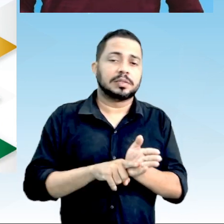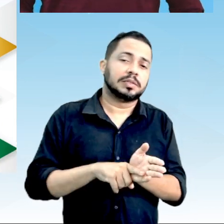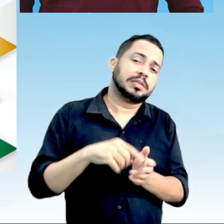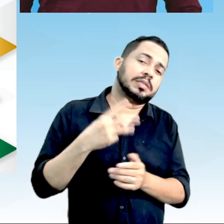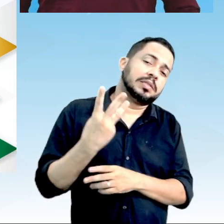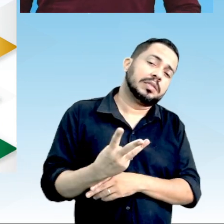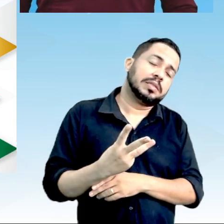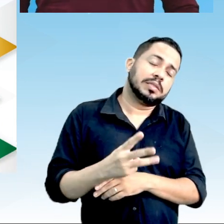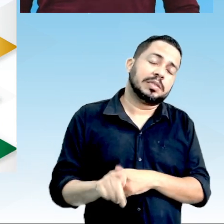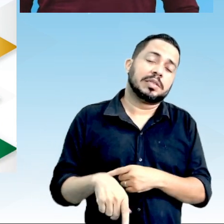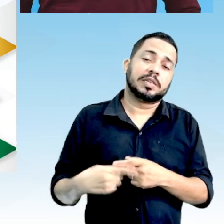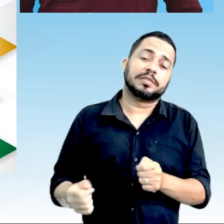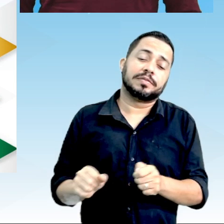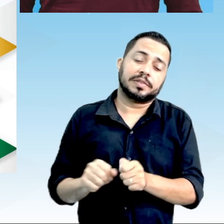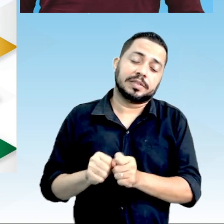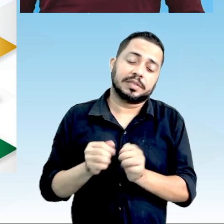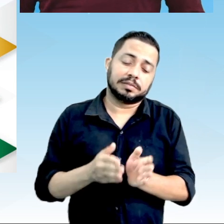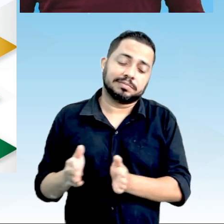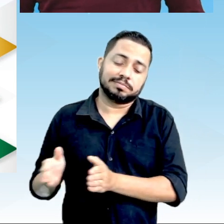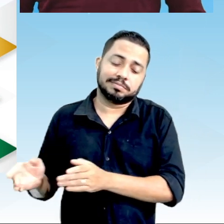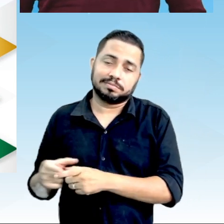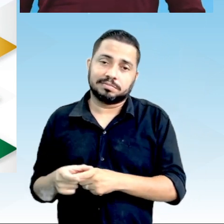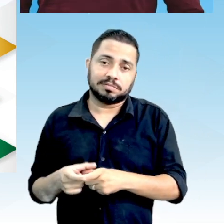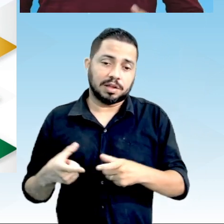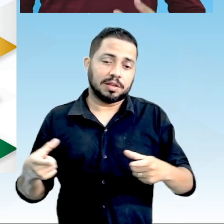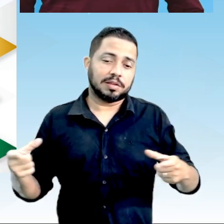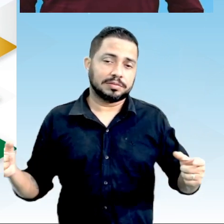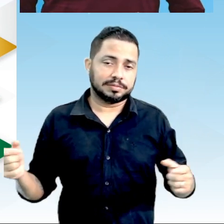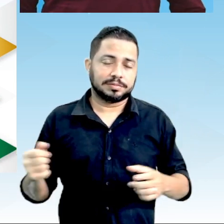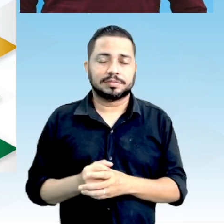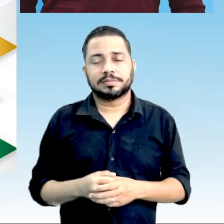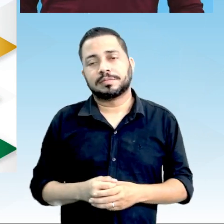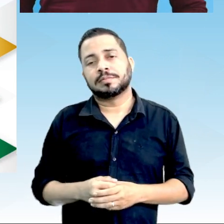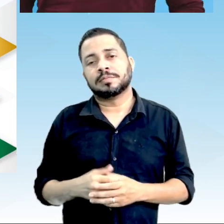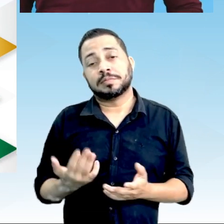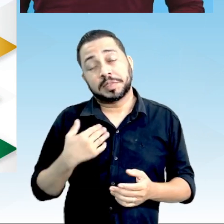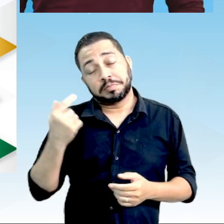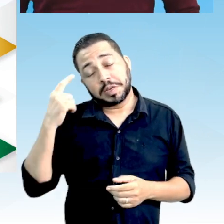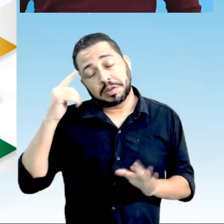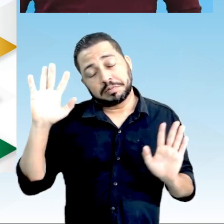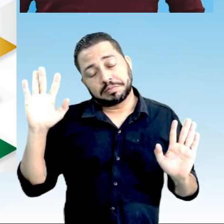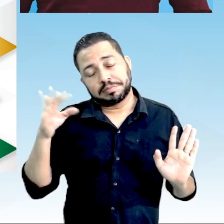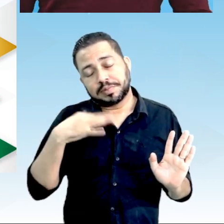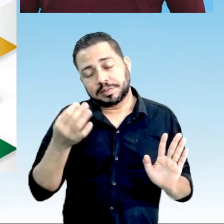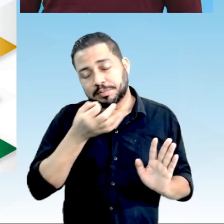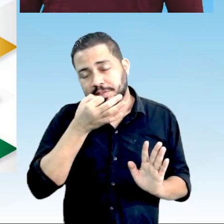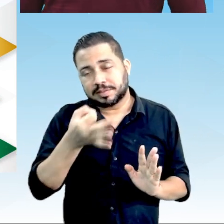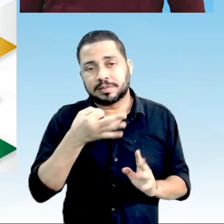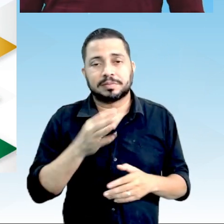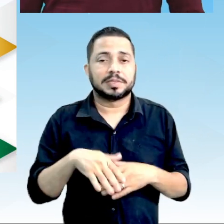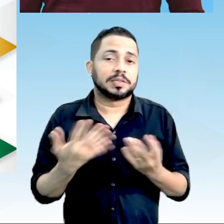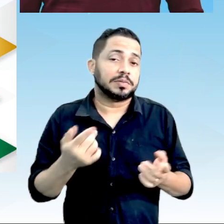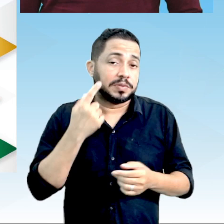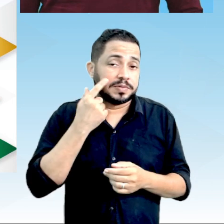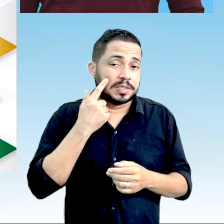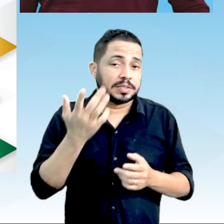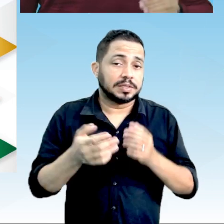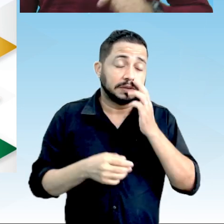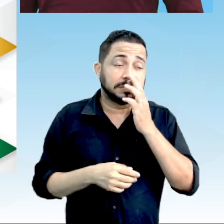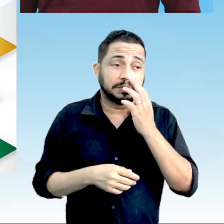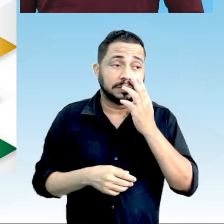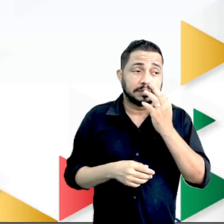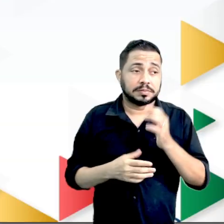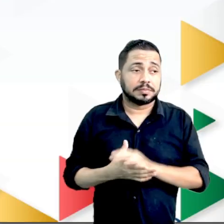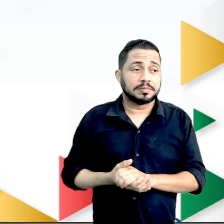3 do que fazer essa sequência tão grande aí de utilizar o anterior. Eu acho, essa é a minha opinião. Então vamos verificar comigo? Vamos